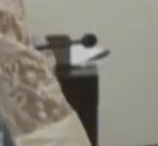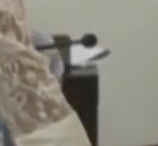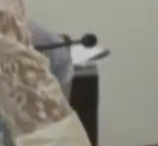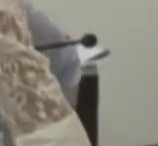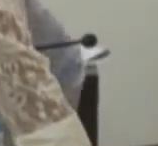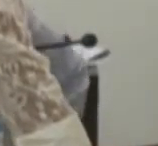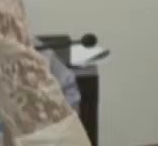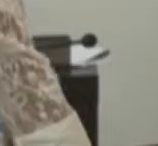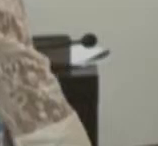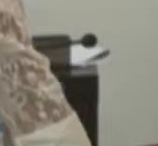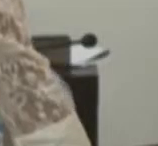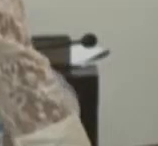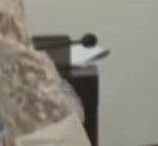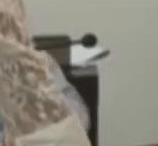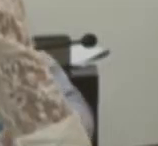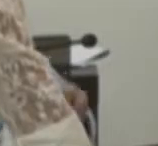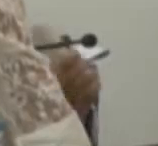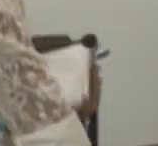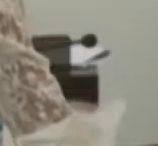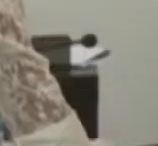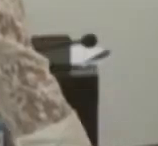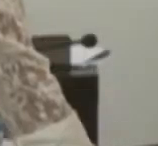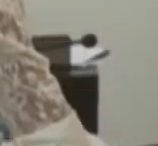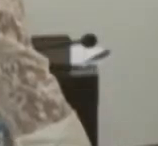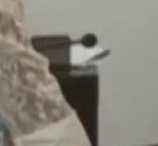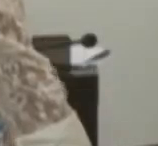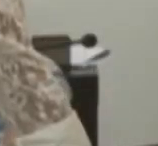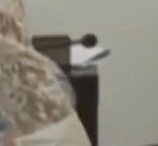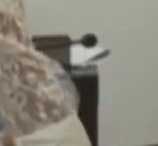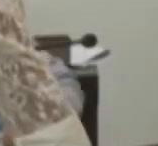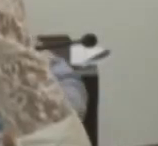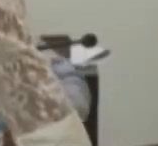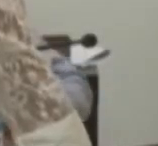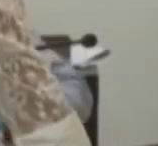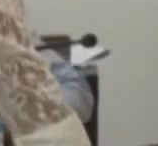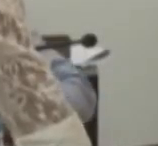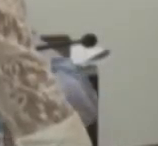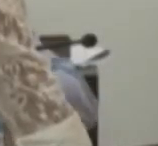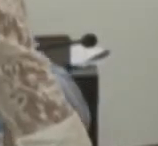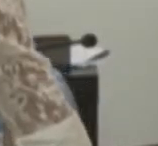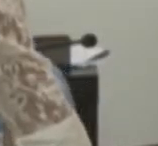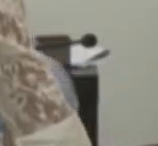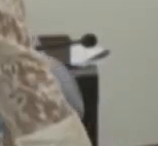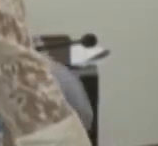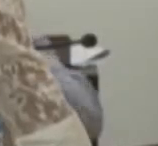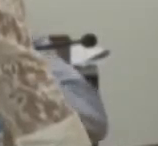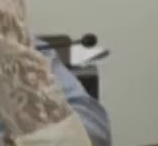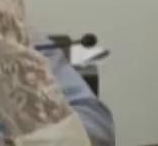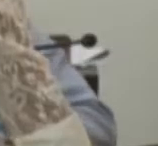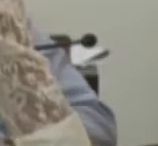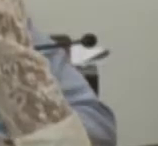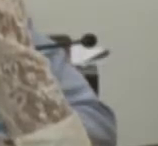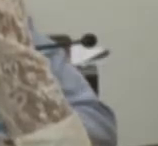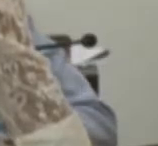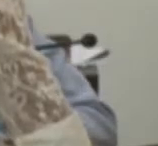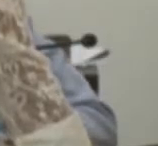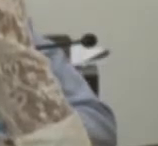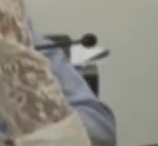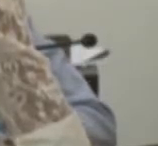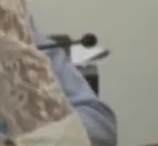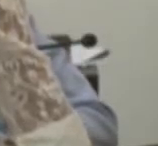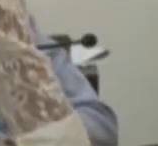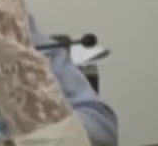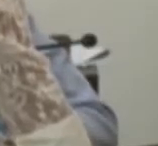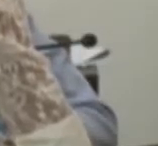Paulo, para que a gente possa marcar presença junto ao Estado, e aqui agradeço o governador Geraldo